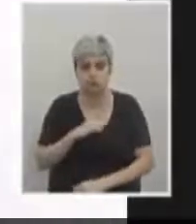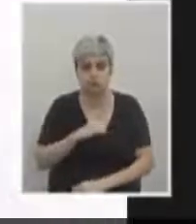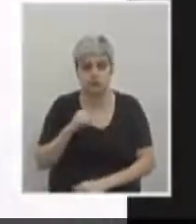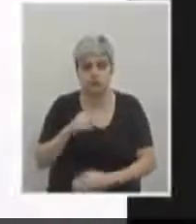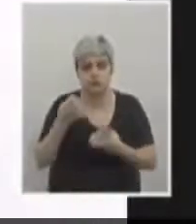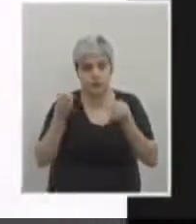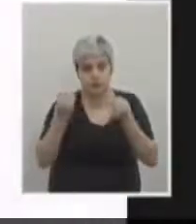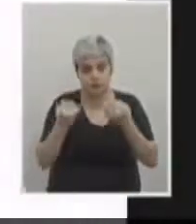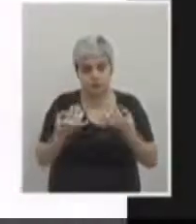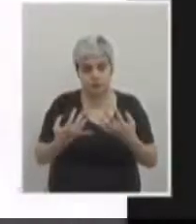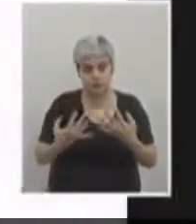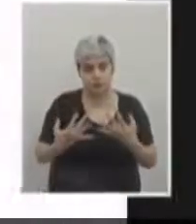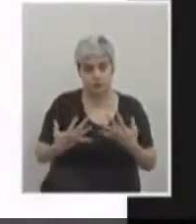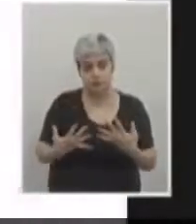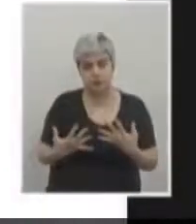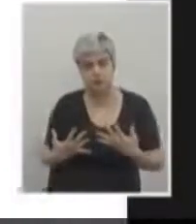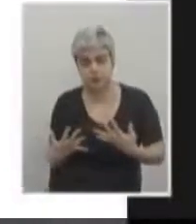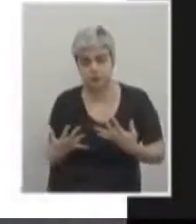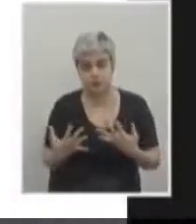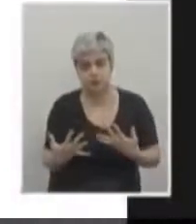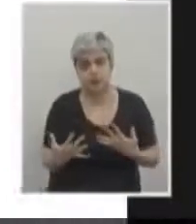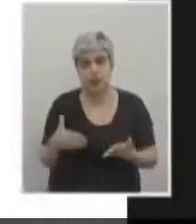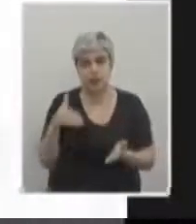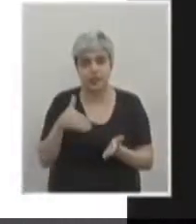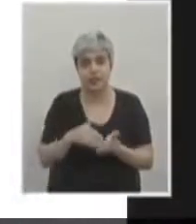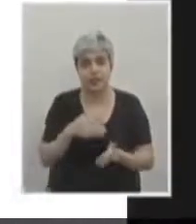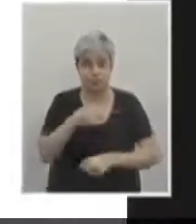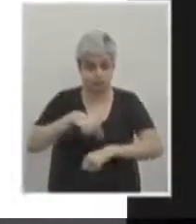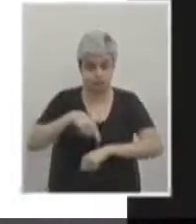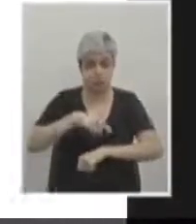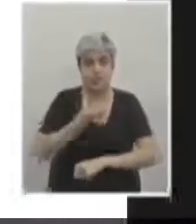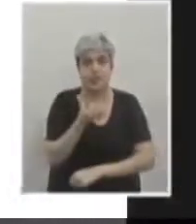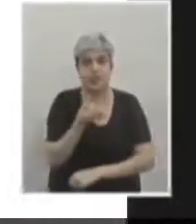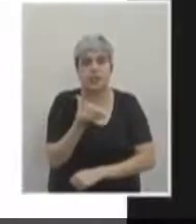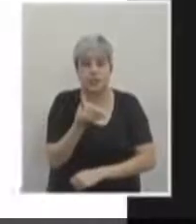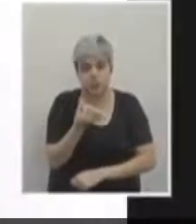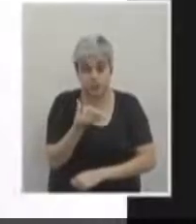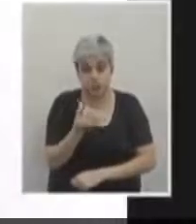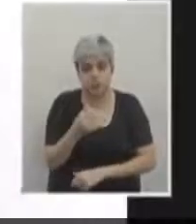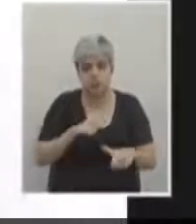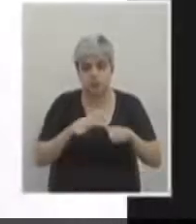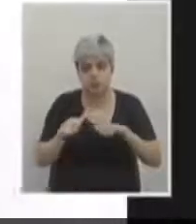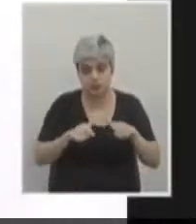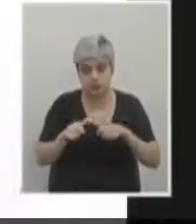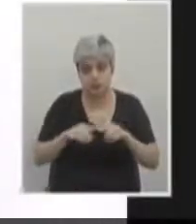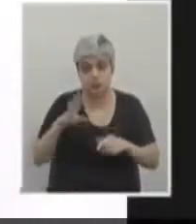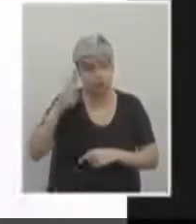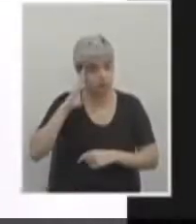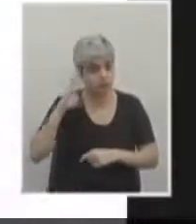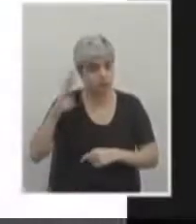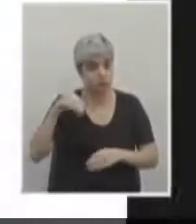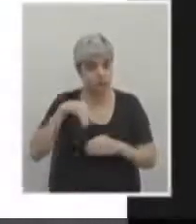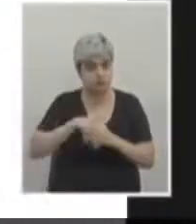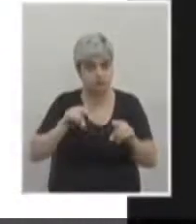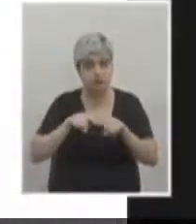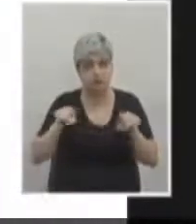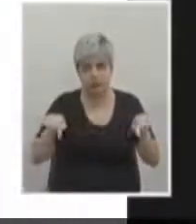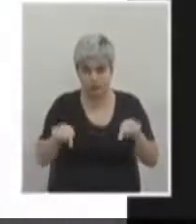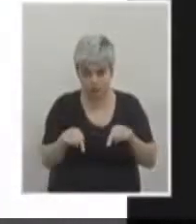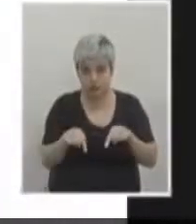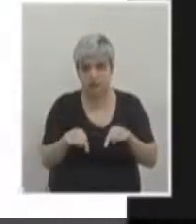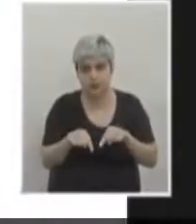EJ pode ser concedida em até 16 horas aulas. É porque ela trata do regente de aula, porque o regente de turma,